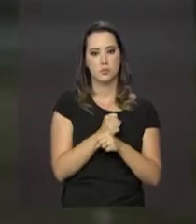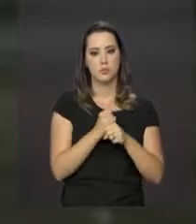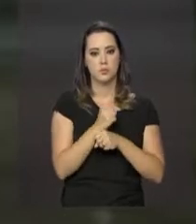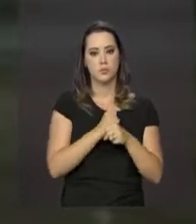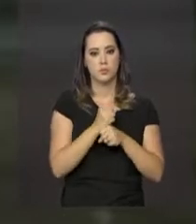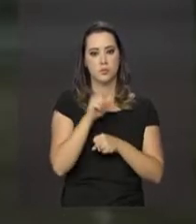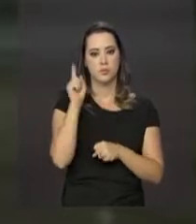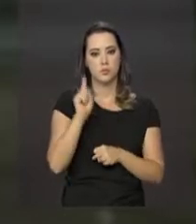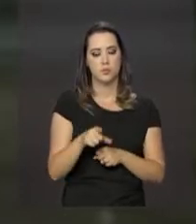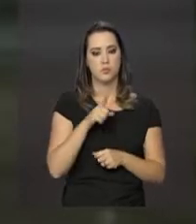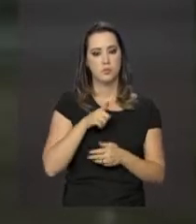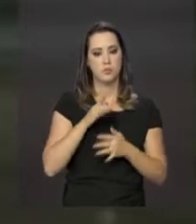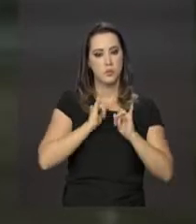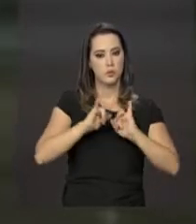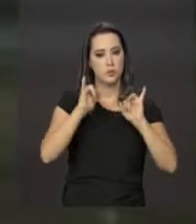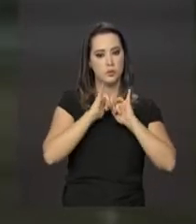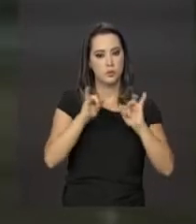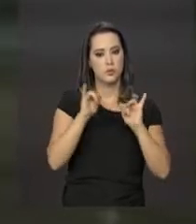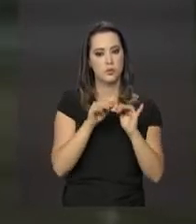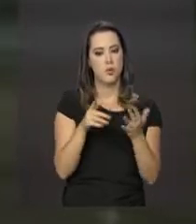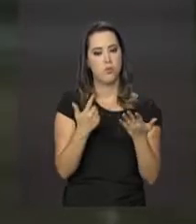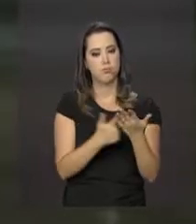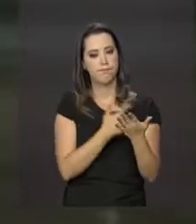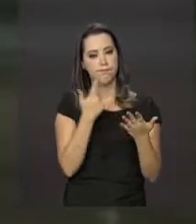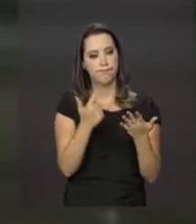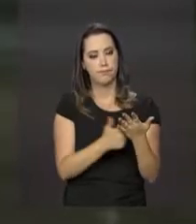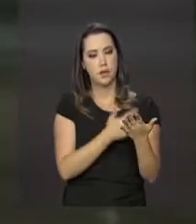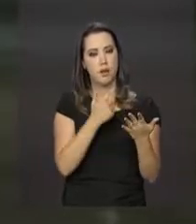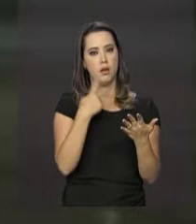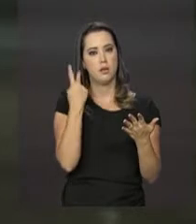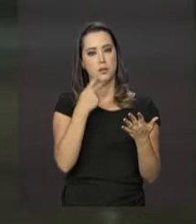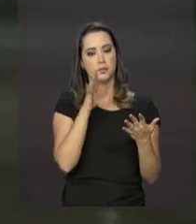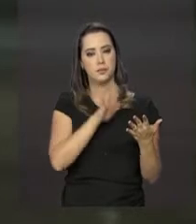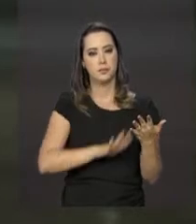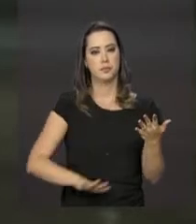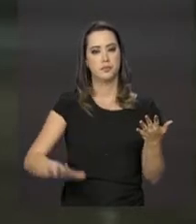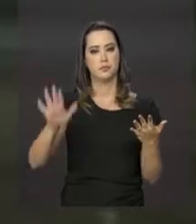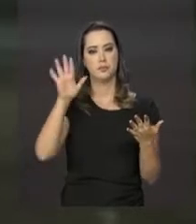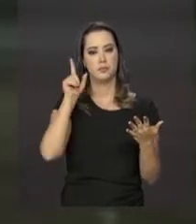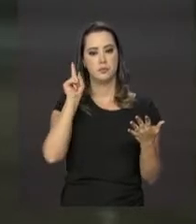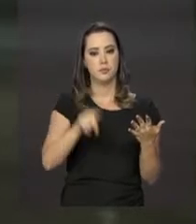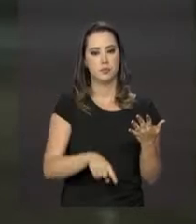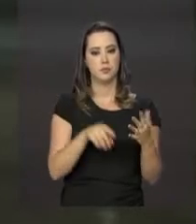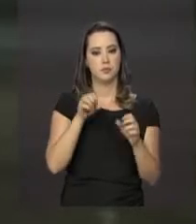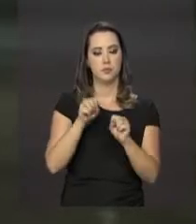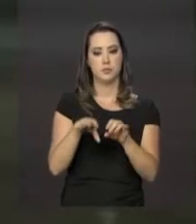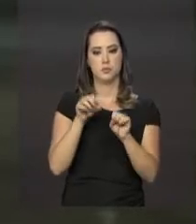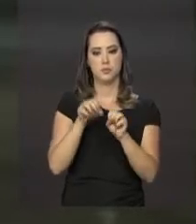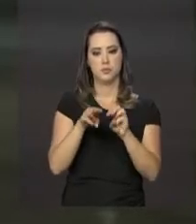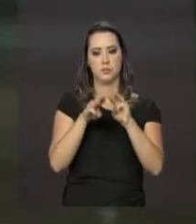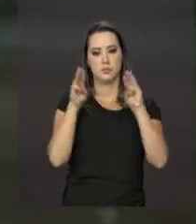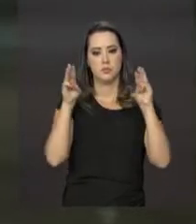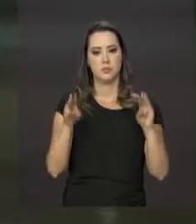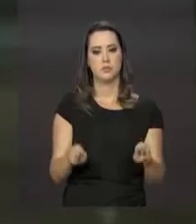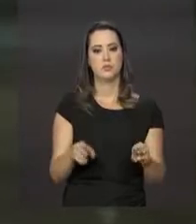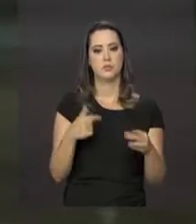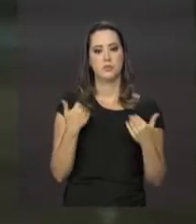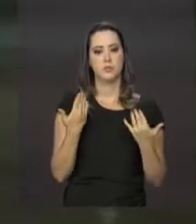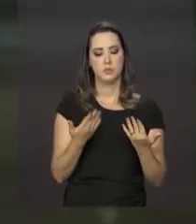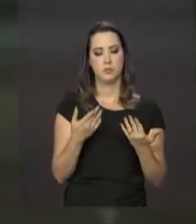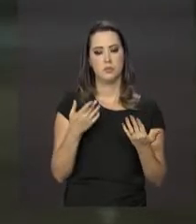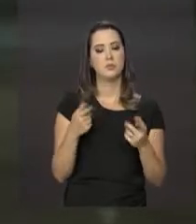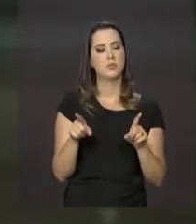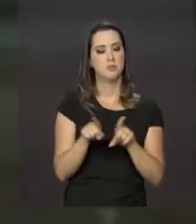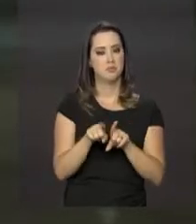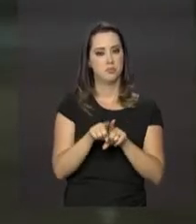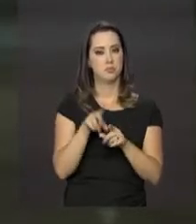ano é que será lançado o caderno da política nacional de educação museal educação